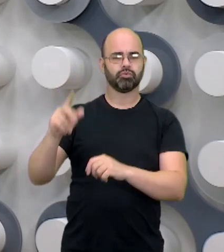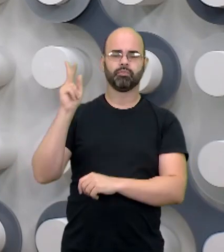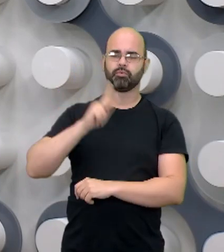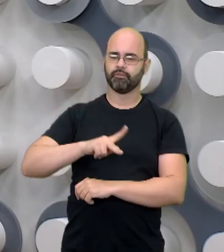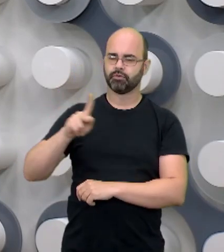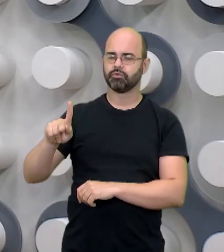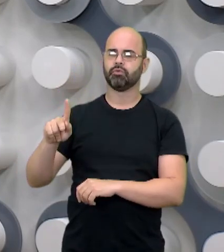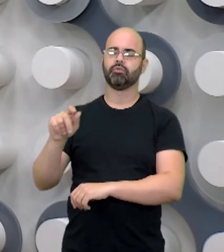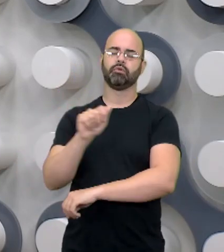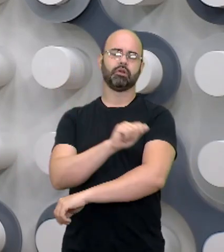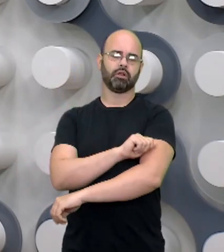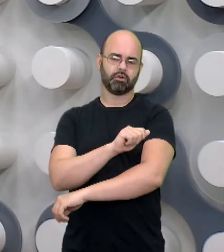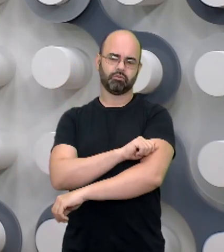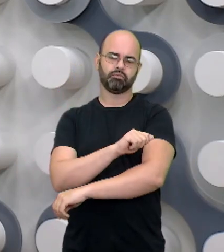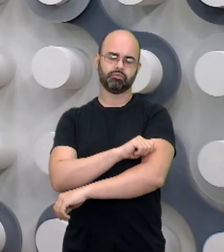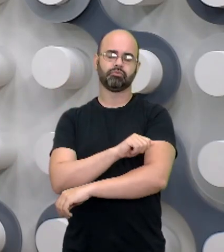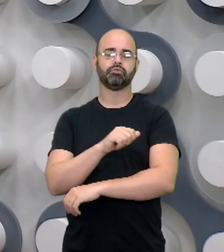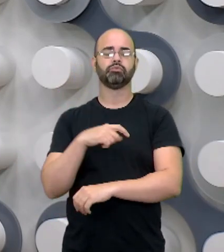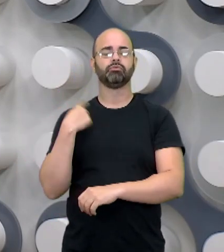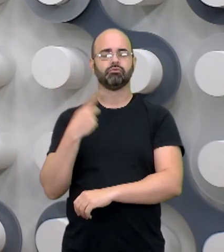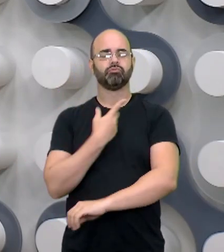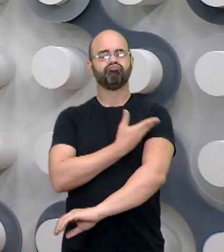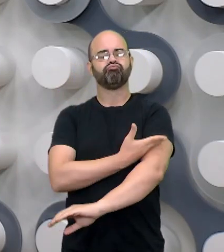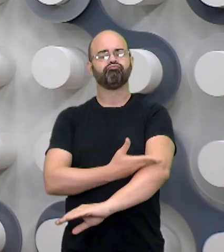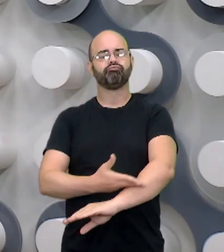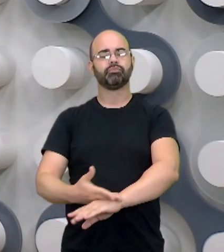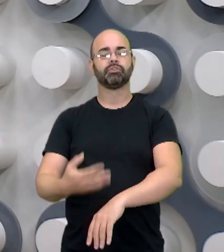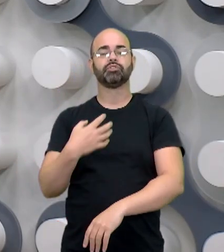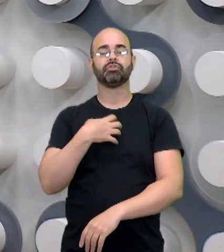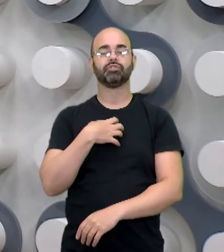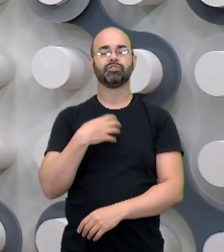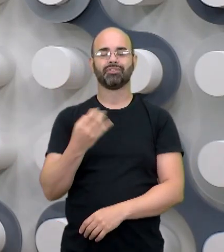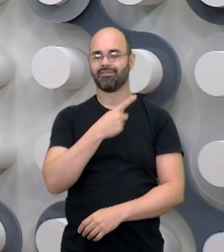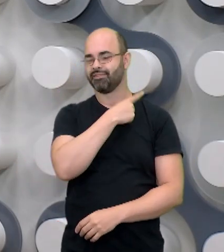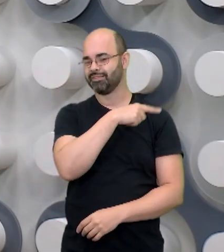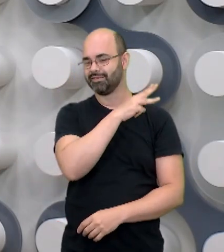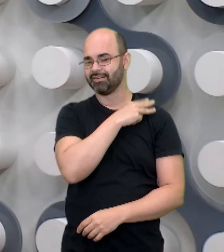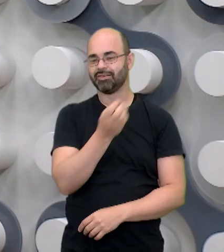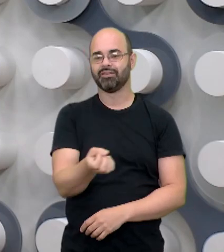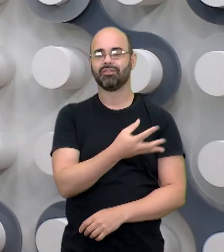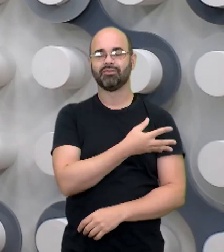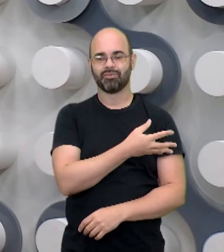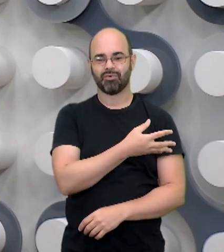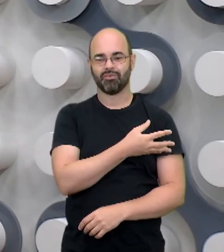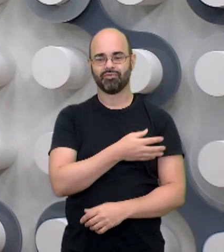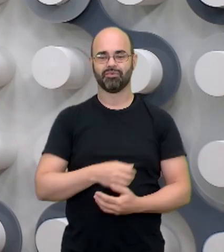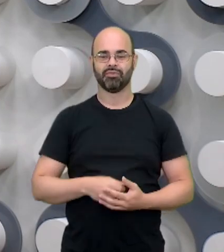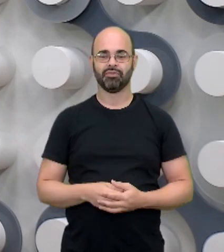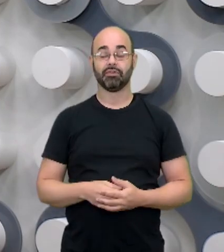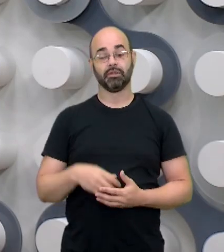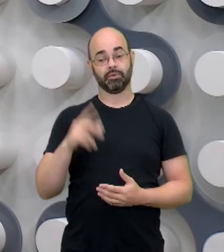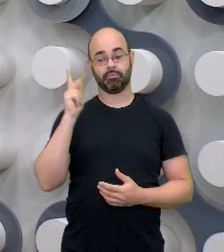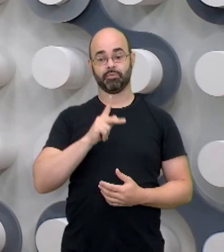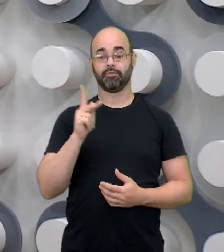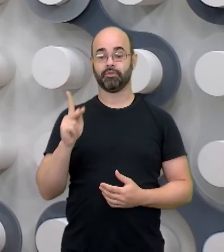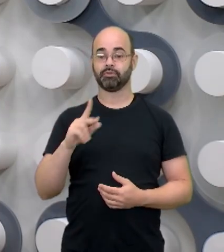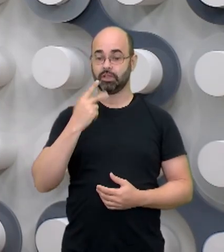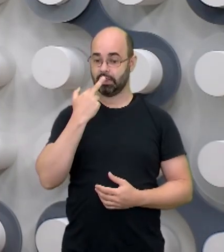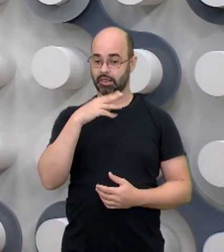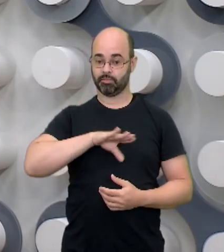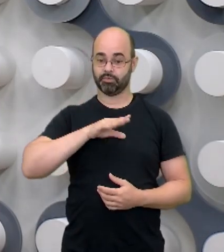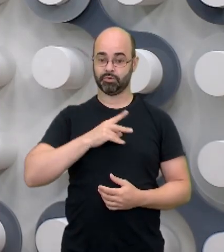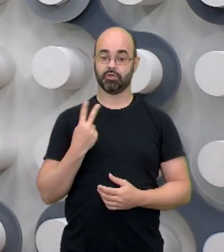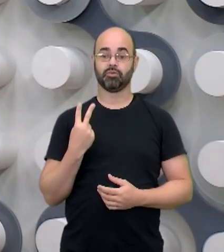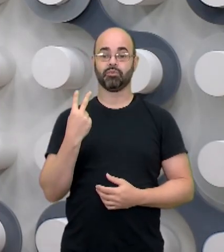um pouquinho mais dentro, nós estamos nos acostumando com essa nova forma de ver o ensino médio. Então, por exemplo, vocês estão vendo 2 professores de língua portuguesa aqui, mas